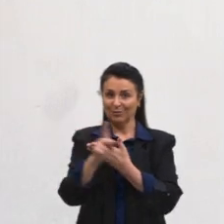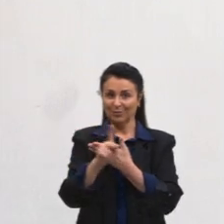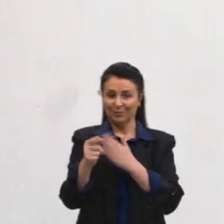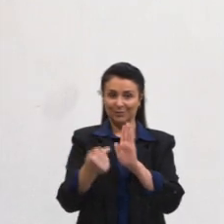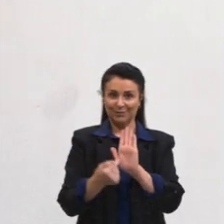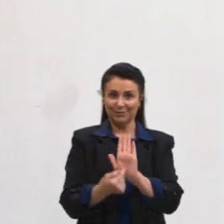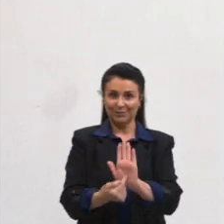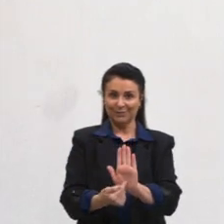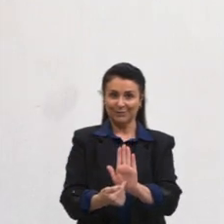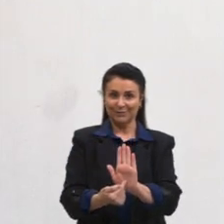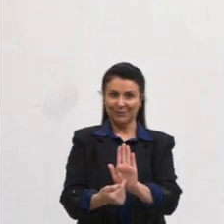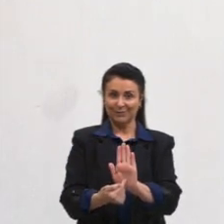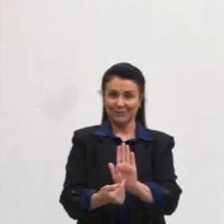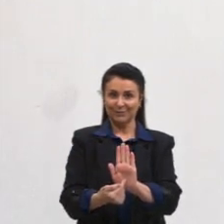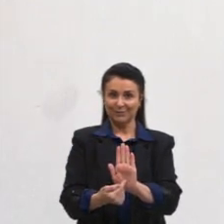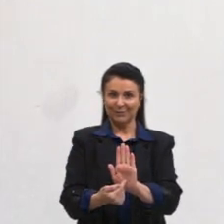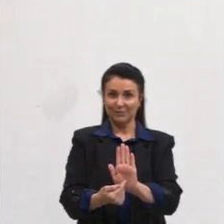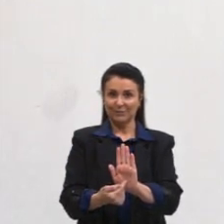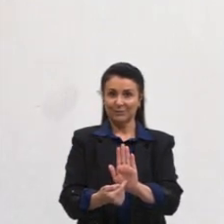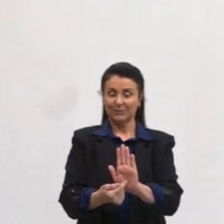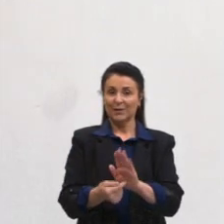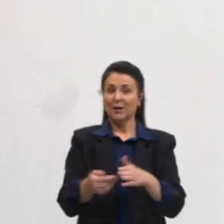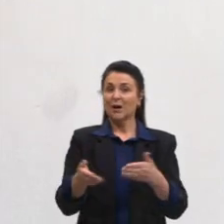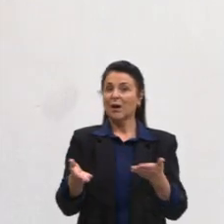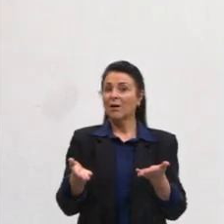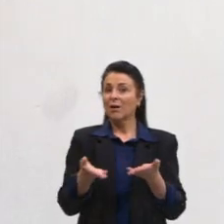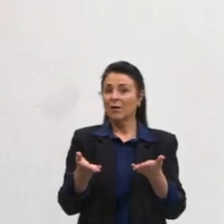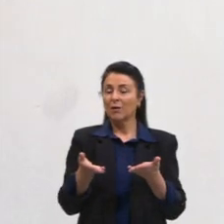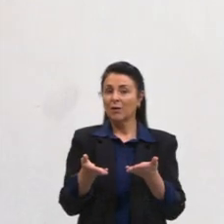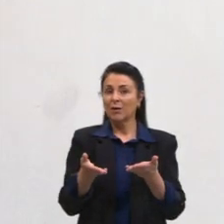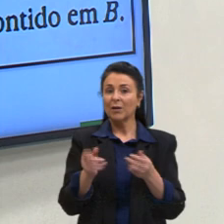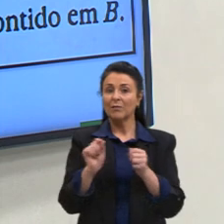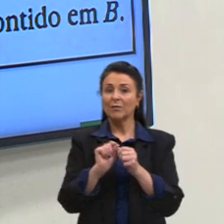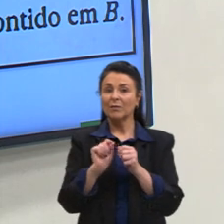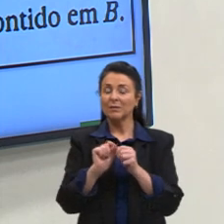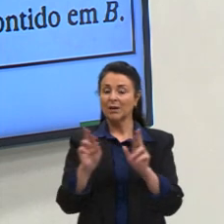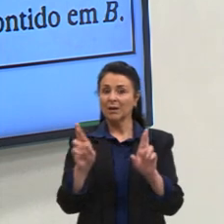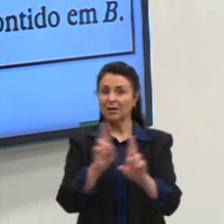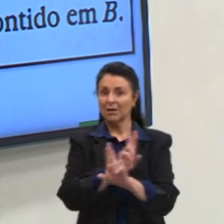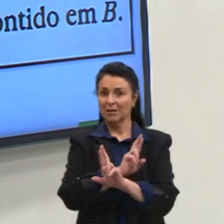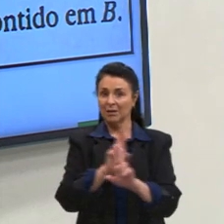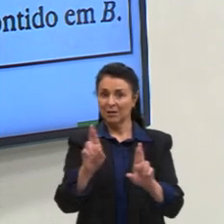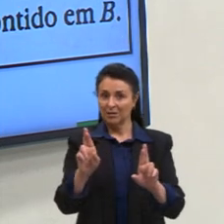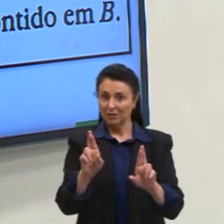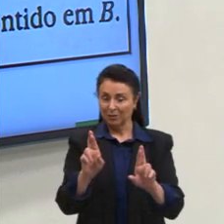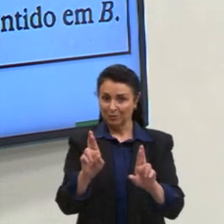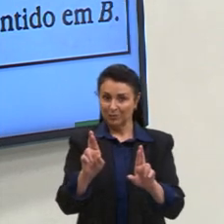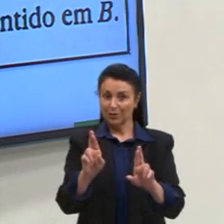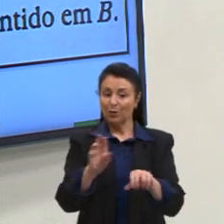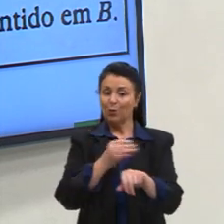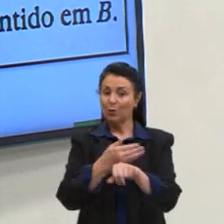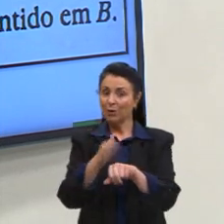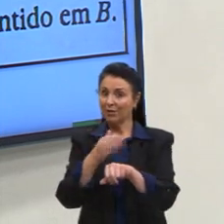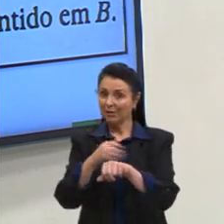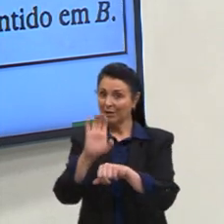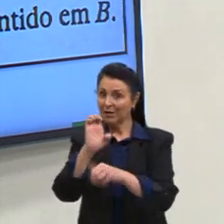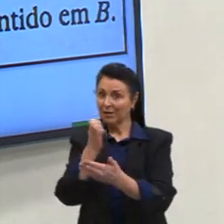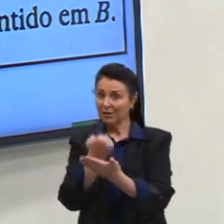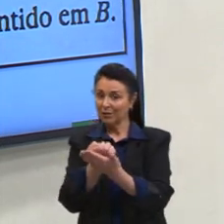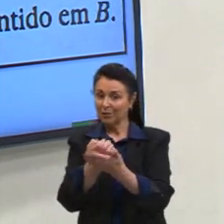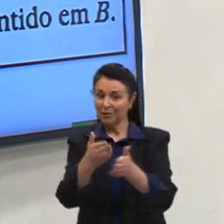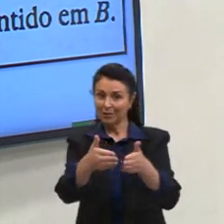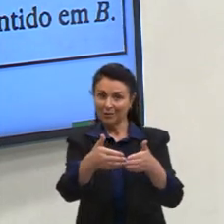em todo o alfabeto bem e agora nós vamos estabelecer Então o que o exercício de fixação tá no